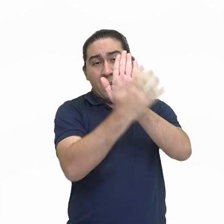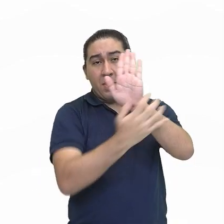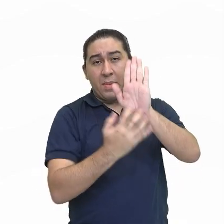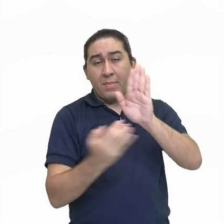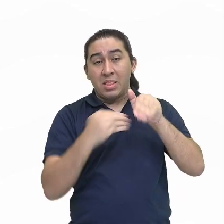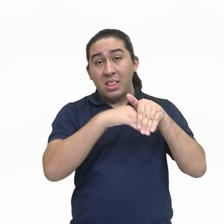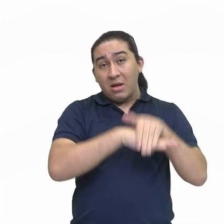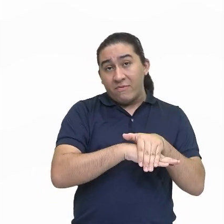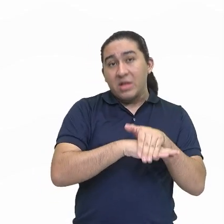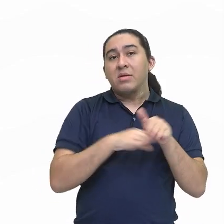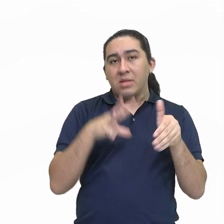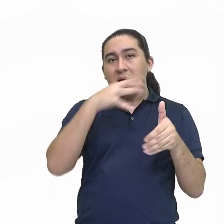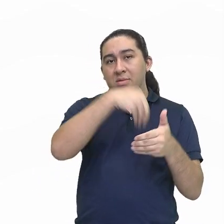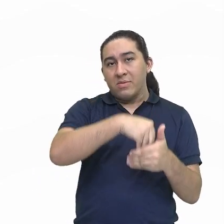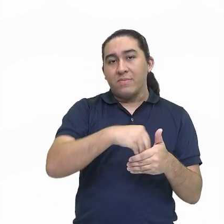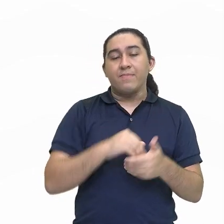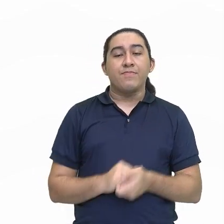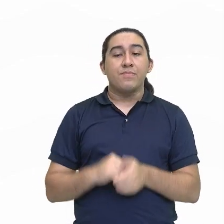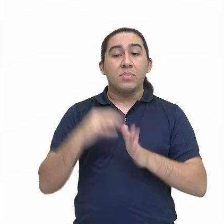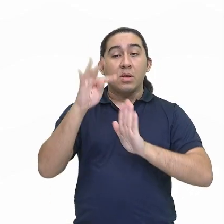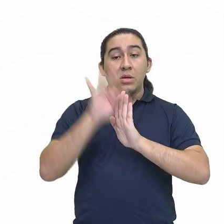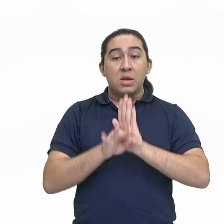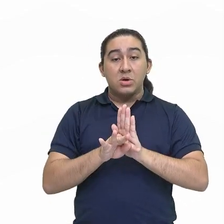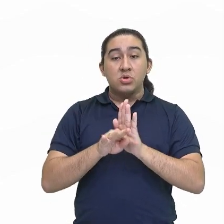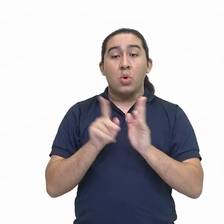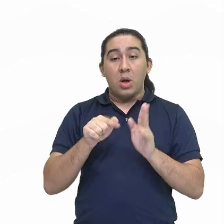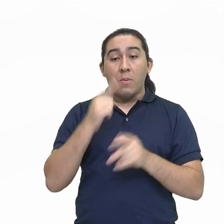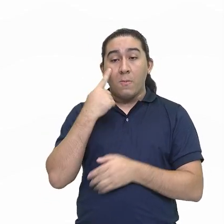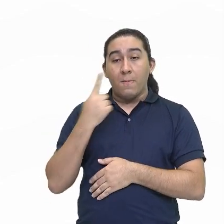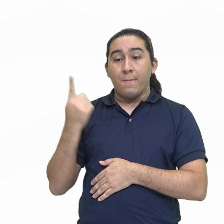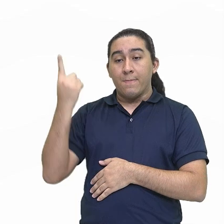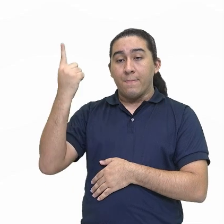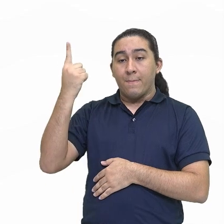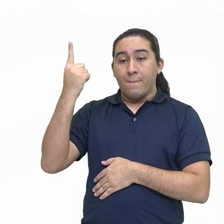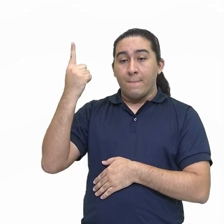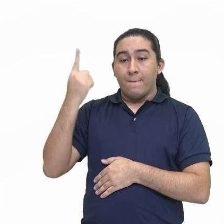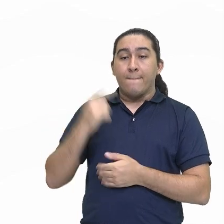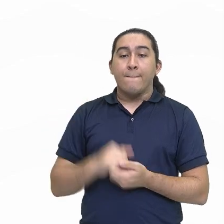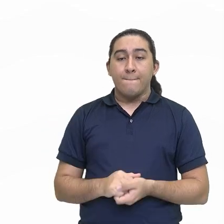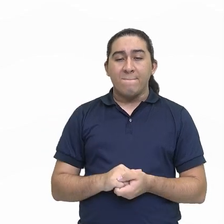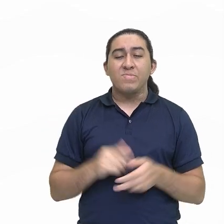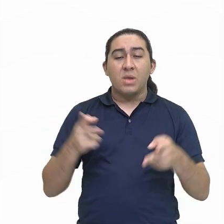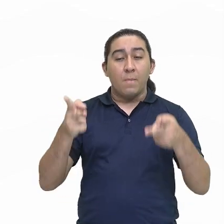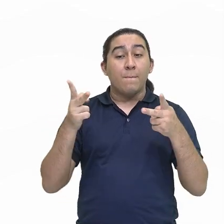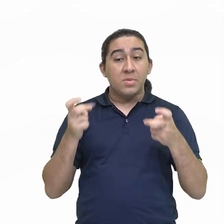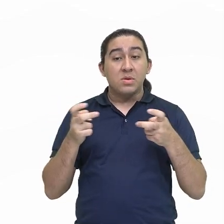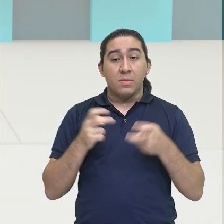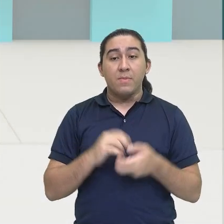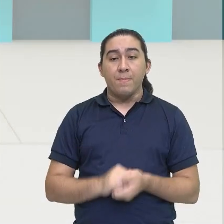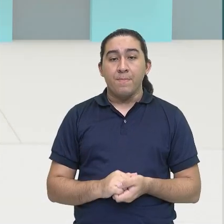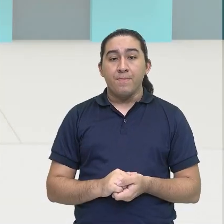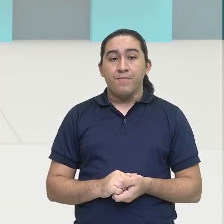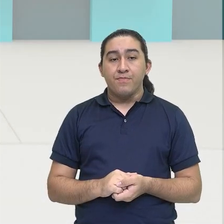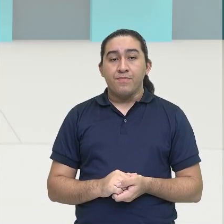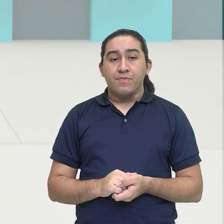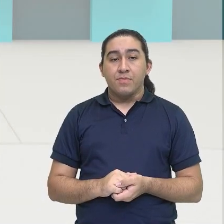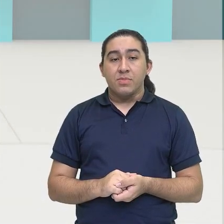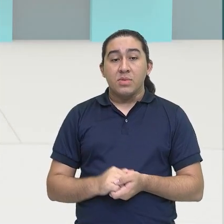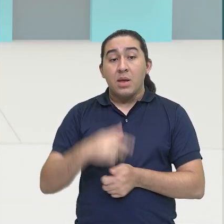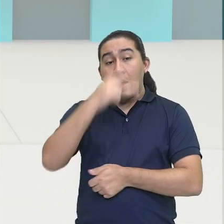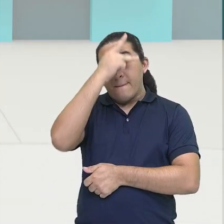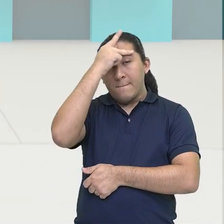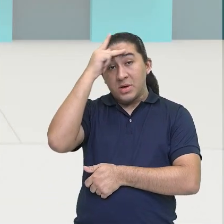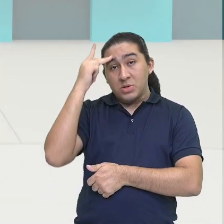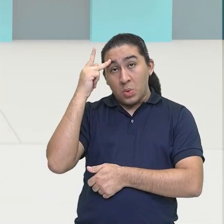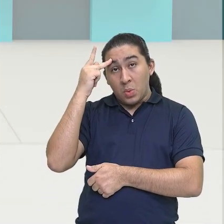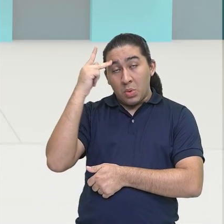cavernas. Texto retirado aí do blog JRM. Perceba que a pessoa que